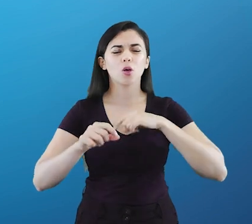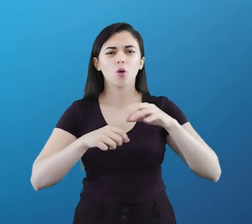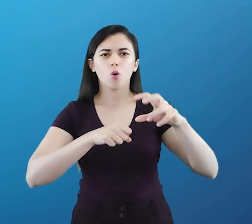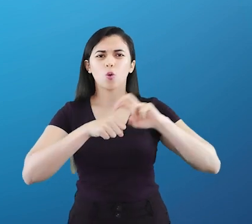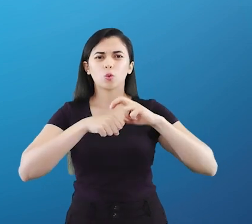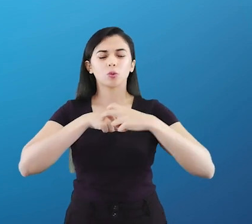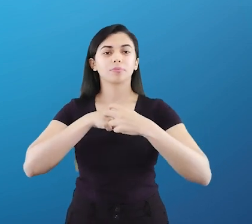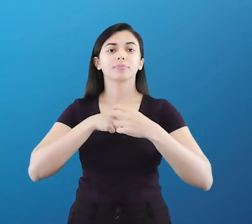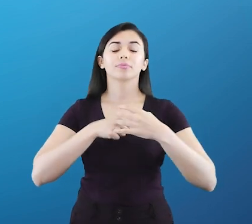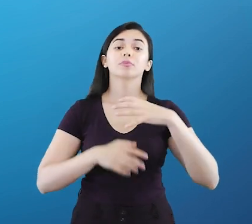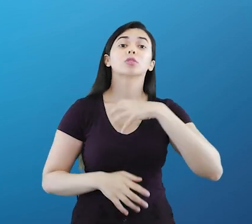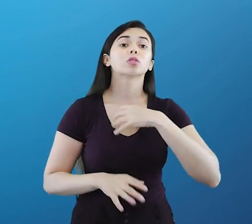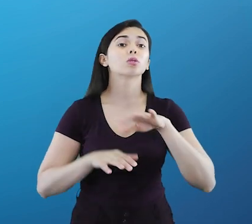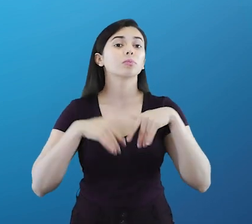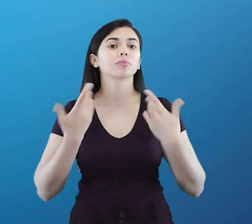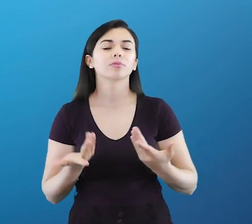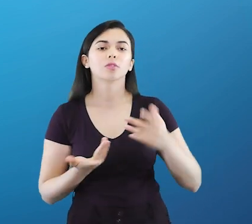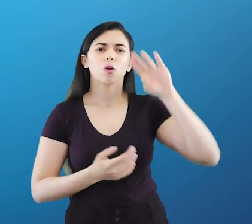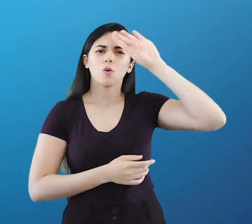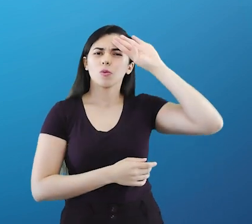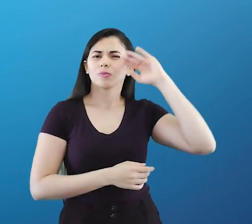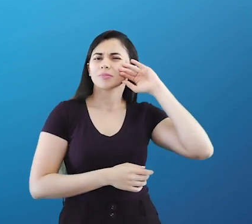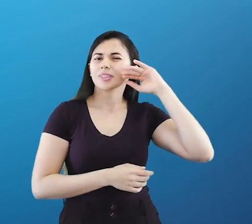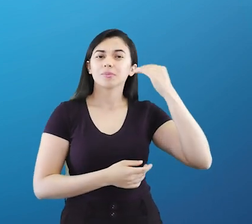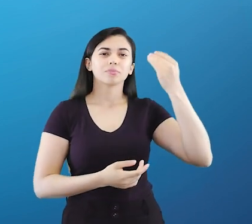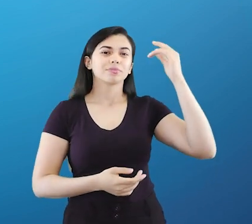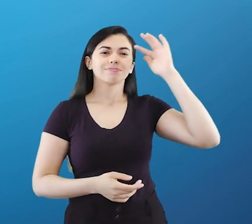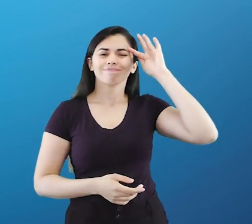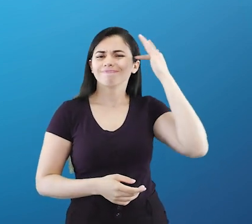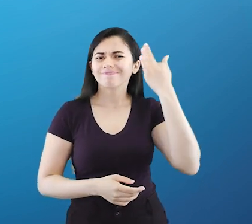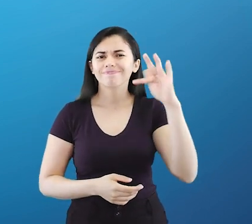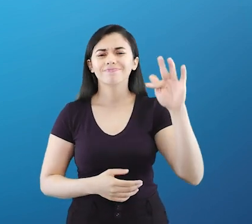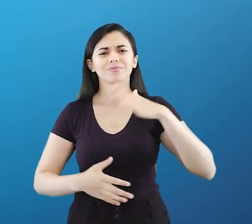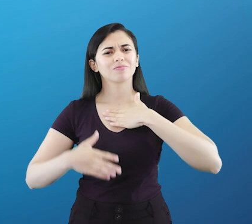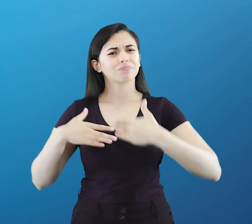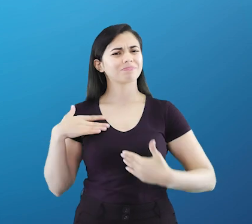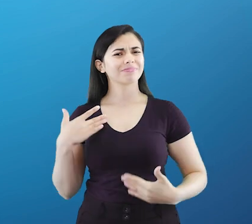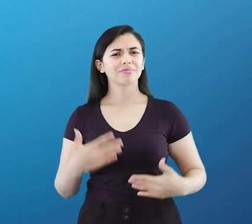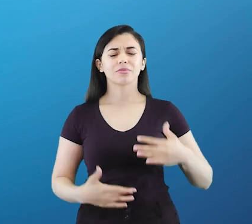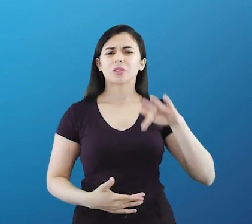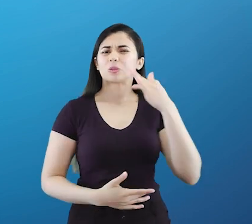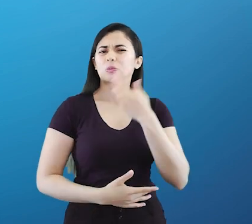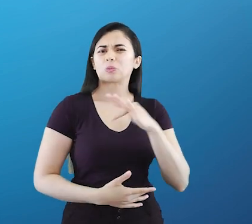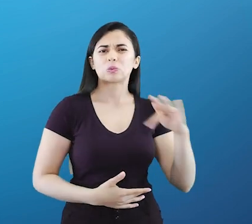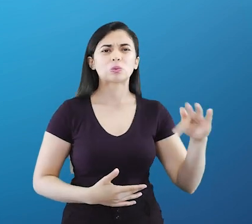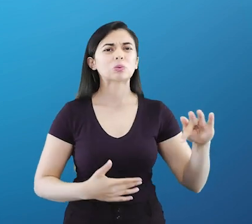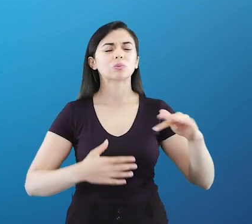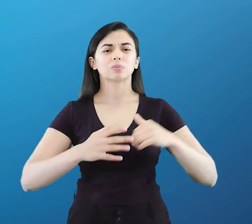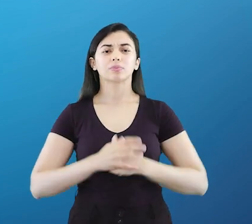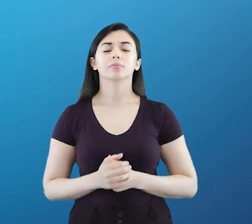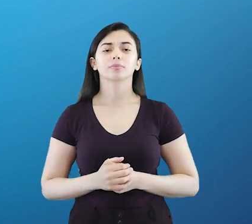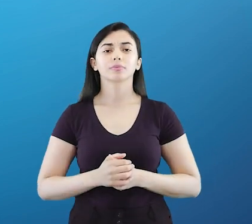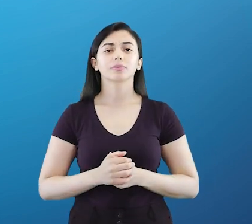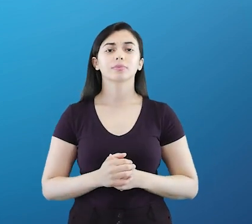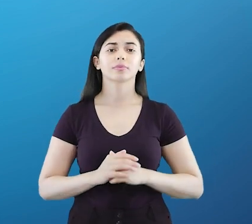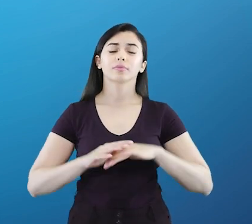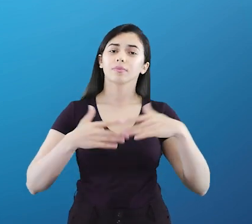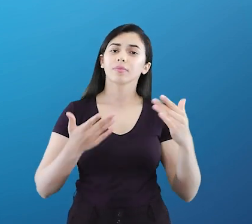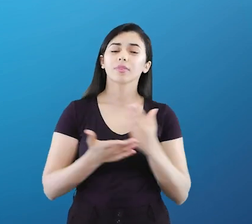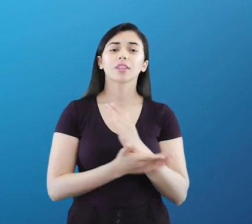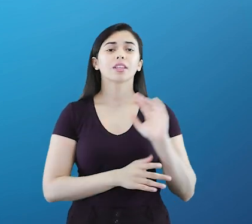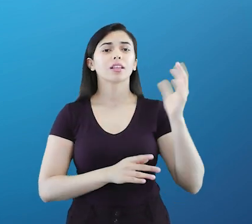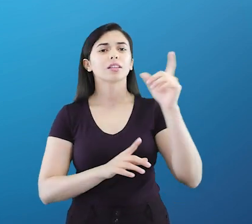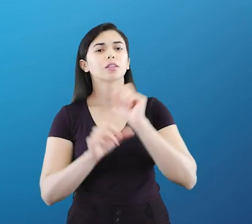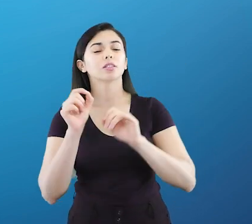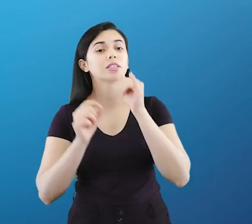Febre, dor de cabeça, dores pelo corpo, principalmente na região das panturrilhas. É muito comum